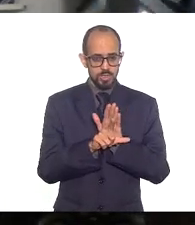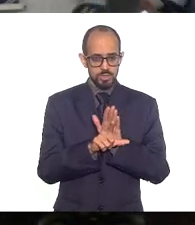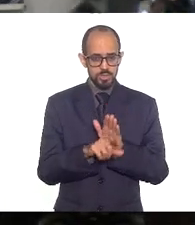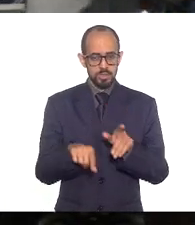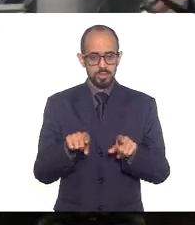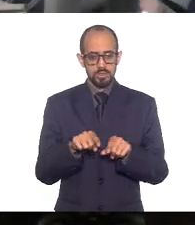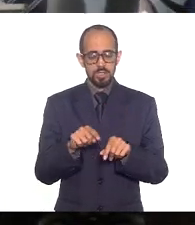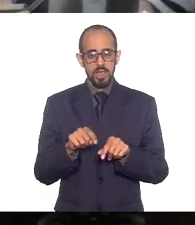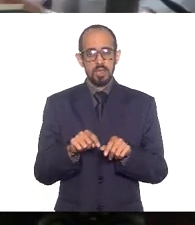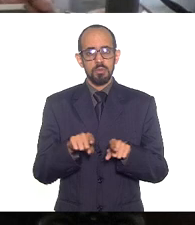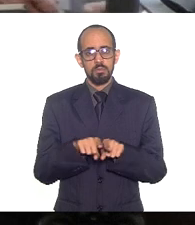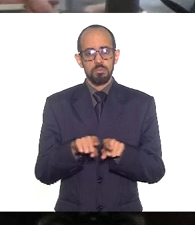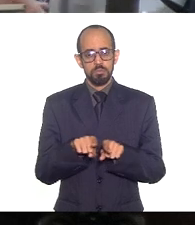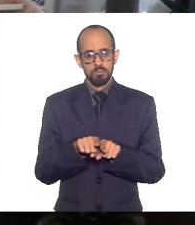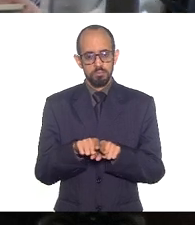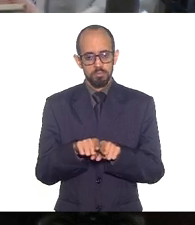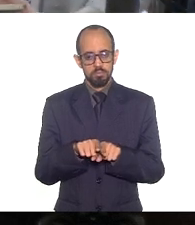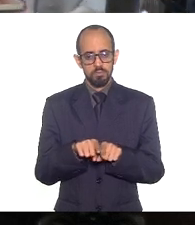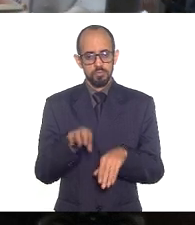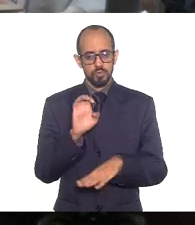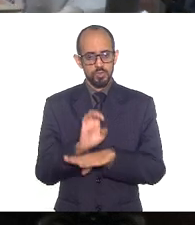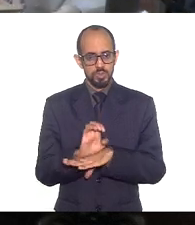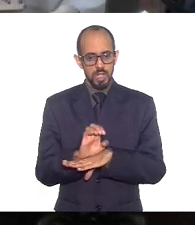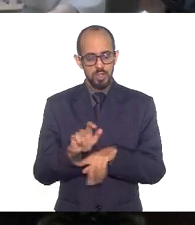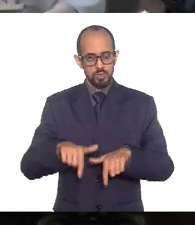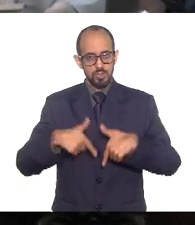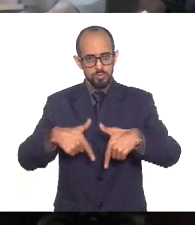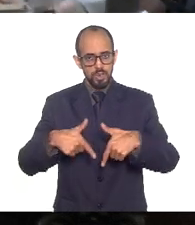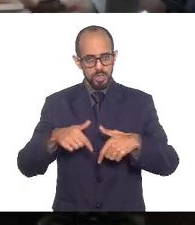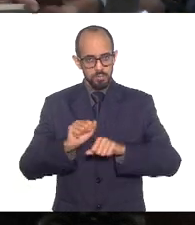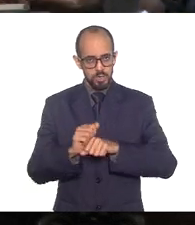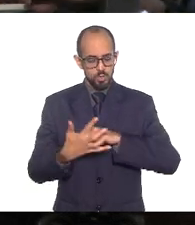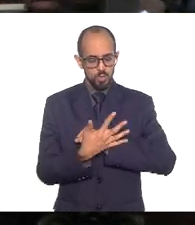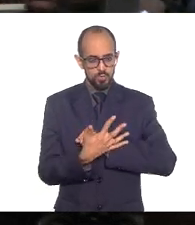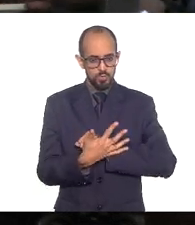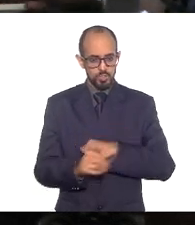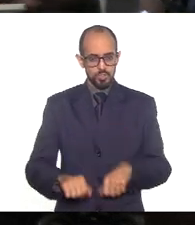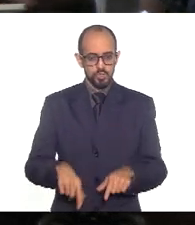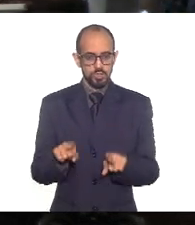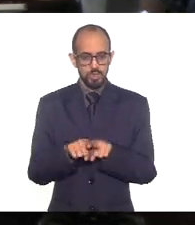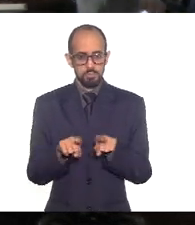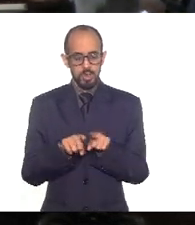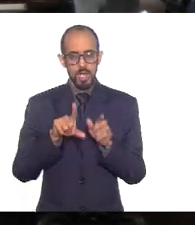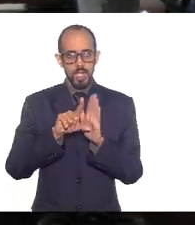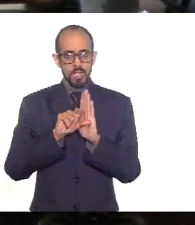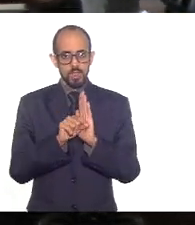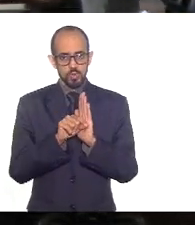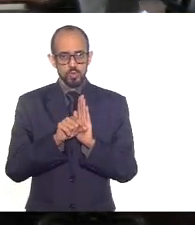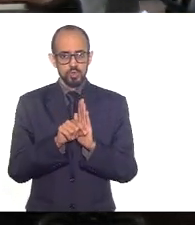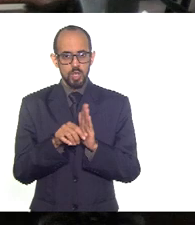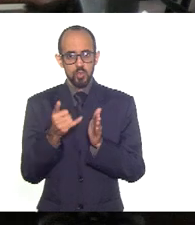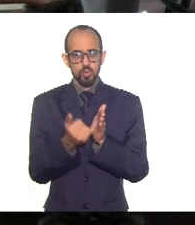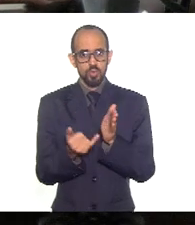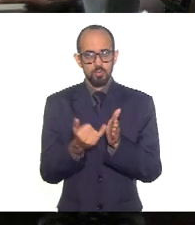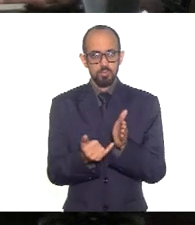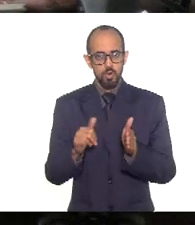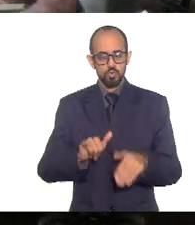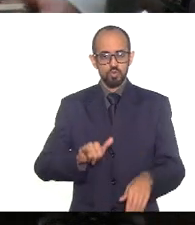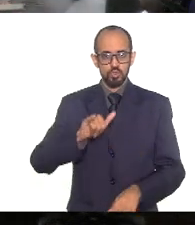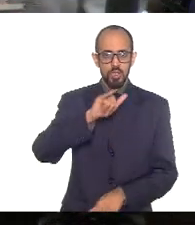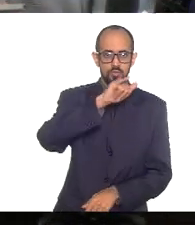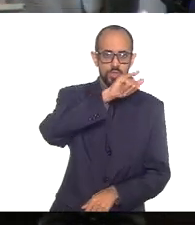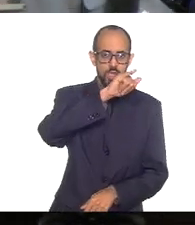recuperação econômica do Estado de enfrentamento do convite entre elas a redução do Imposto sobre a querosene de aviação